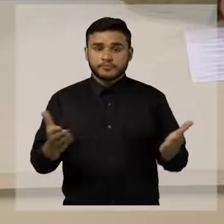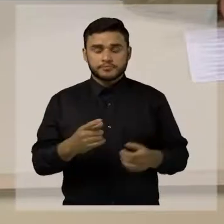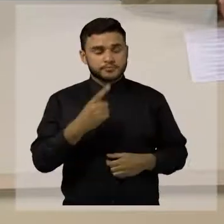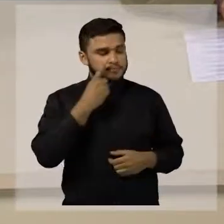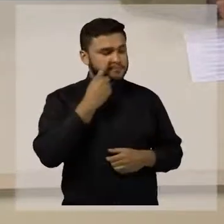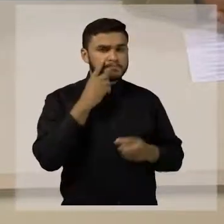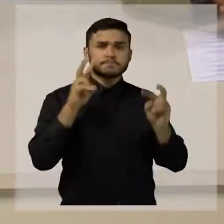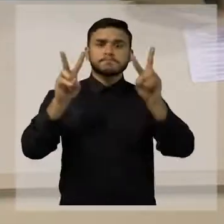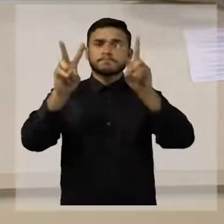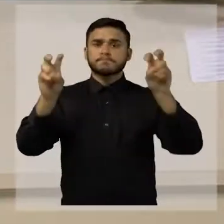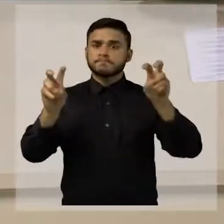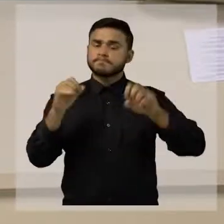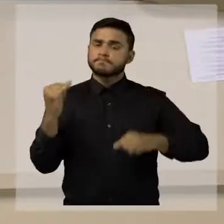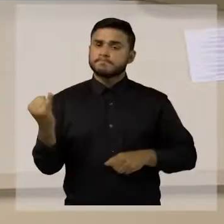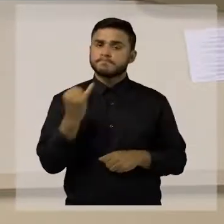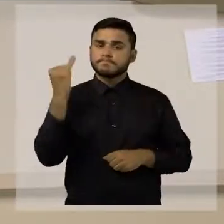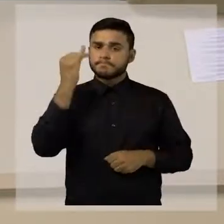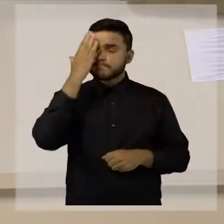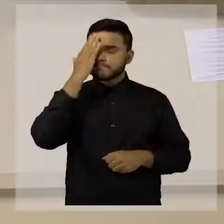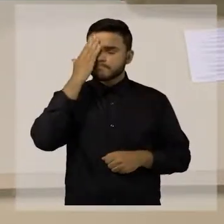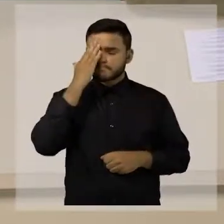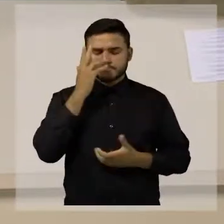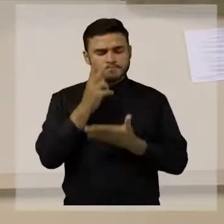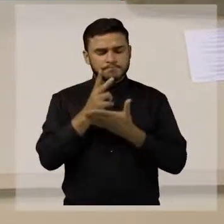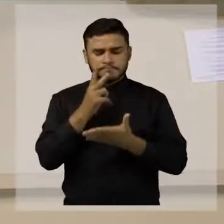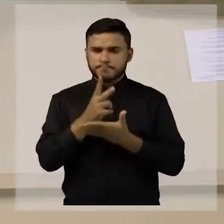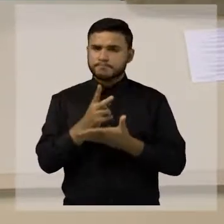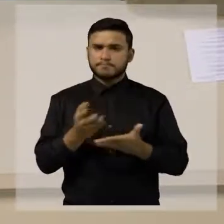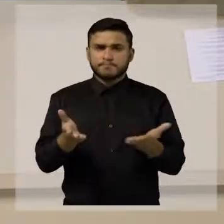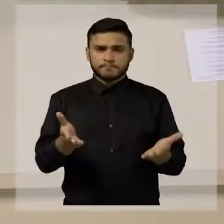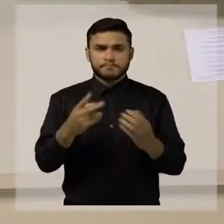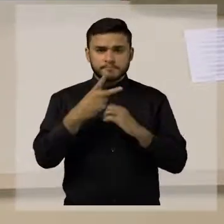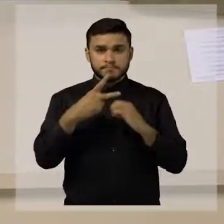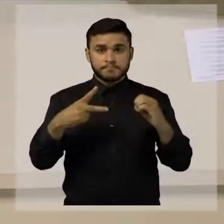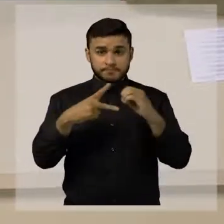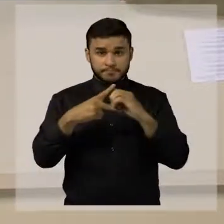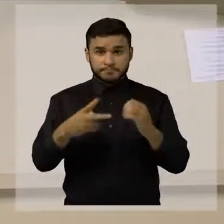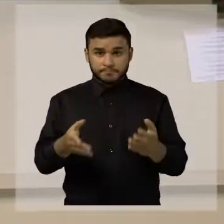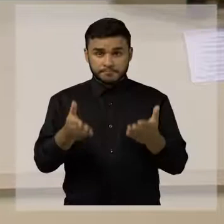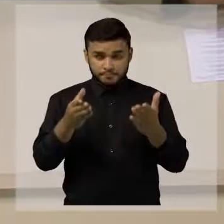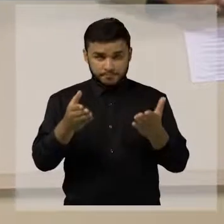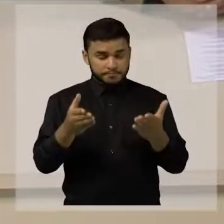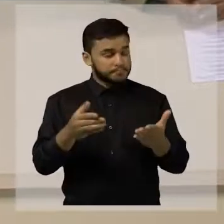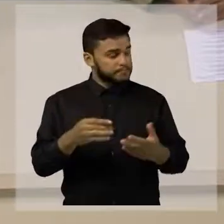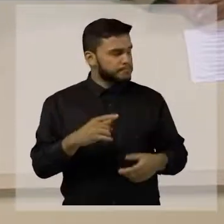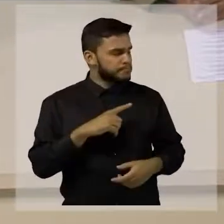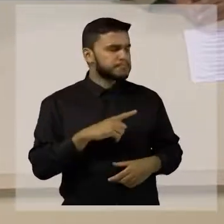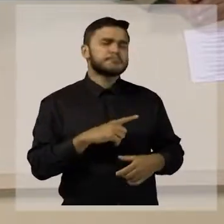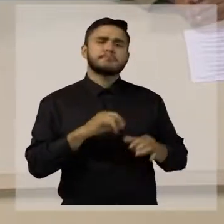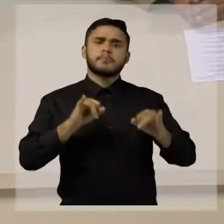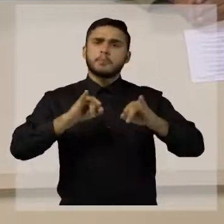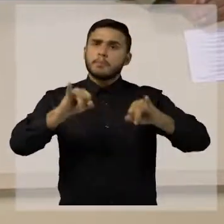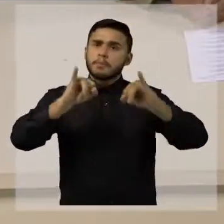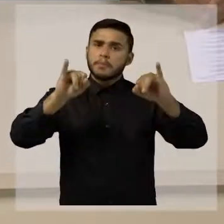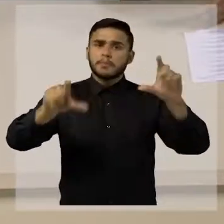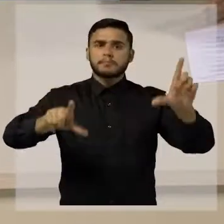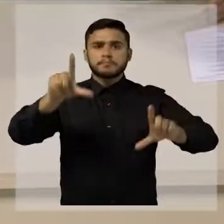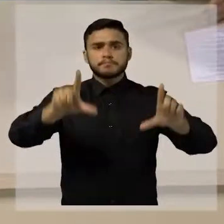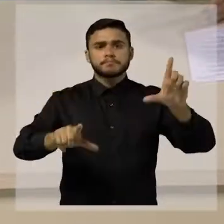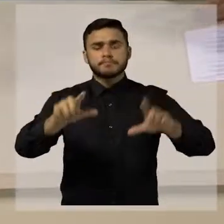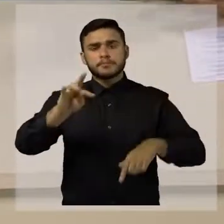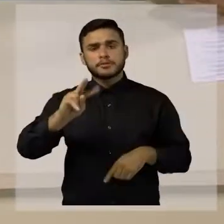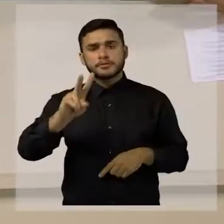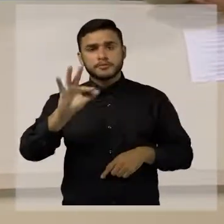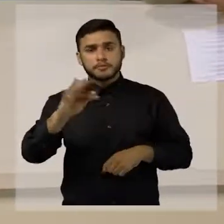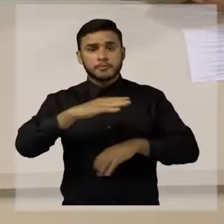tema importante que tem sido abordado aqui no Pela Ordem, mas tem sido abordado nos telejornais da TV Fortaleza,